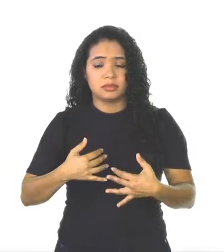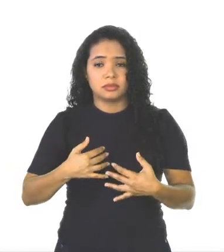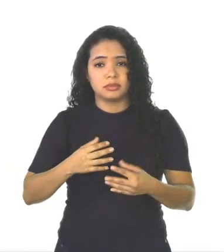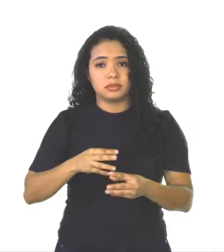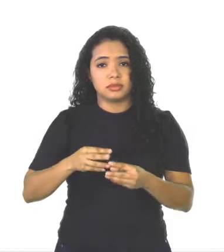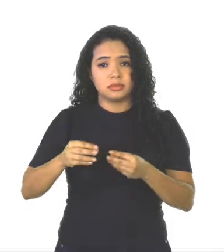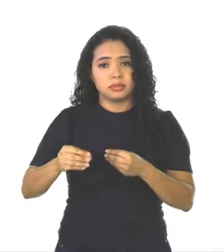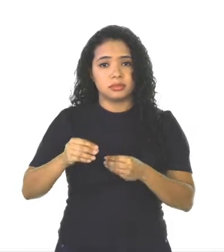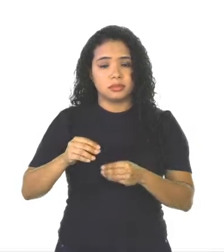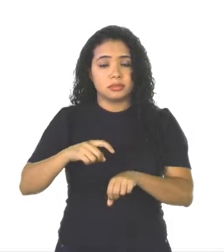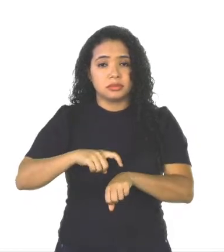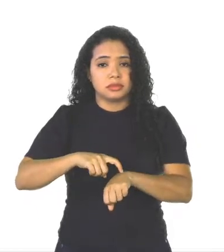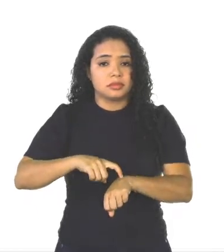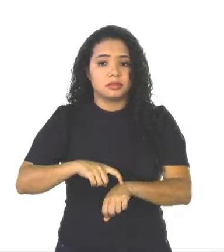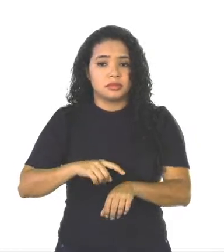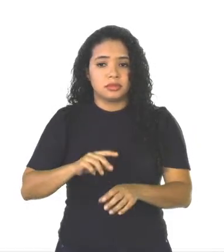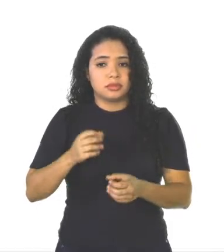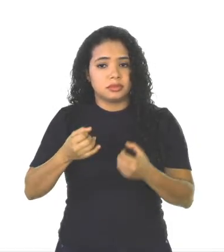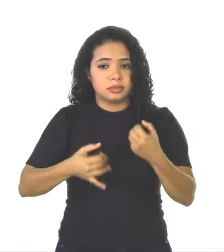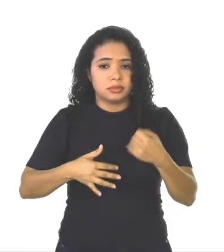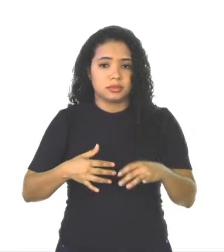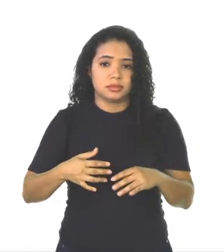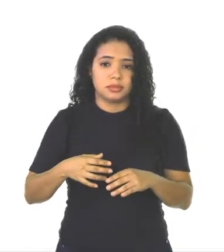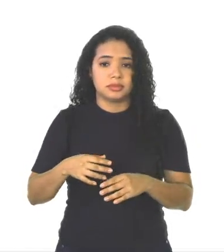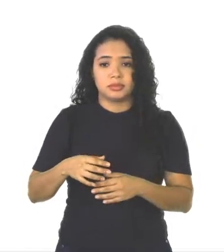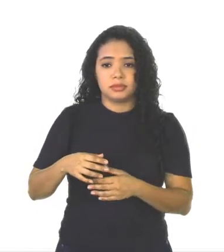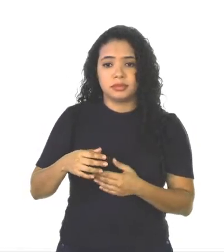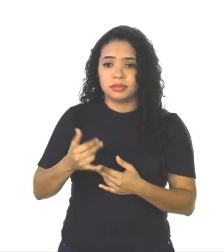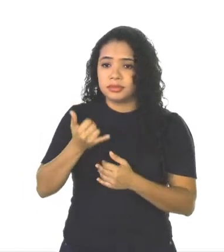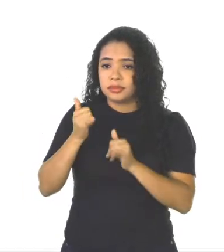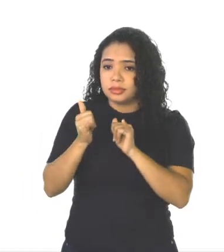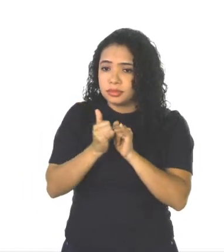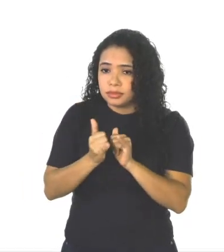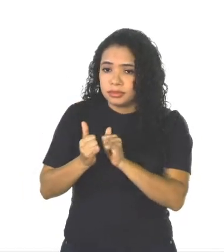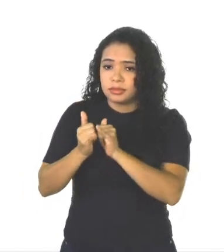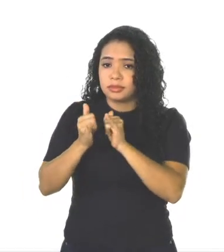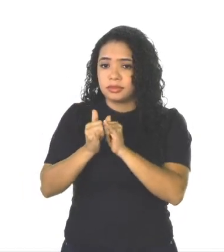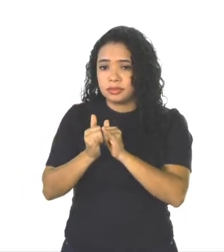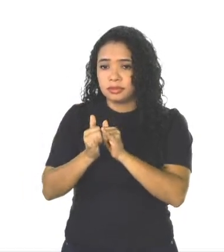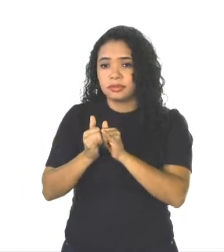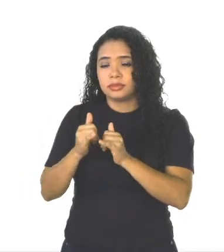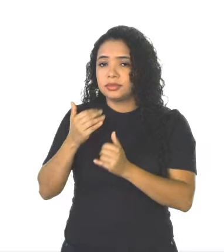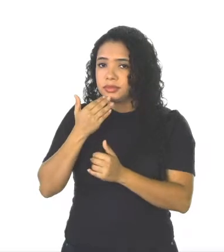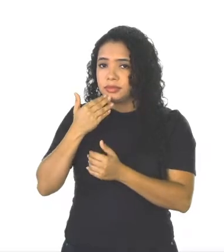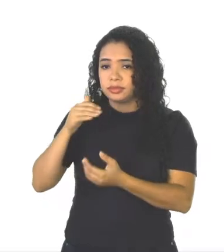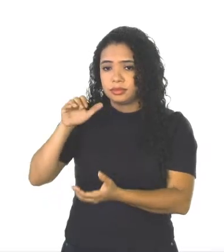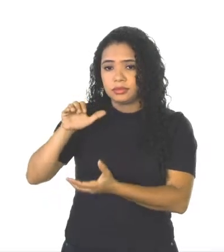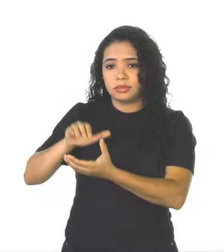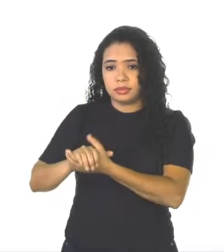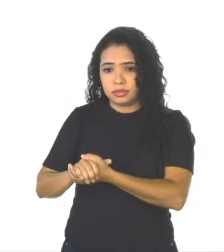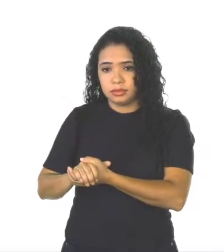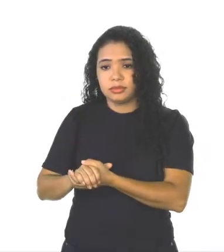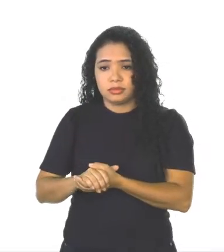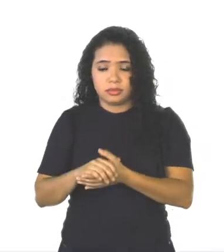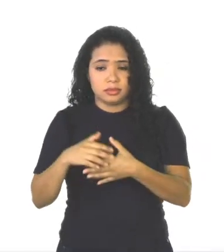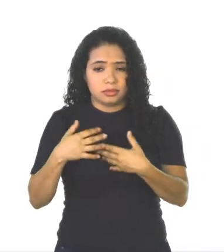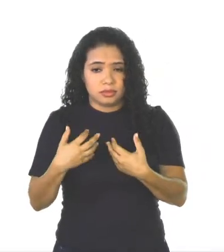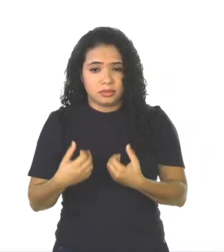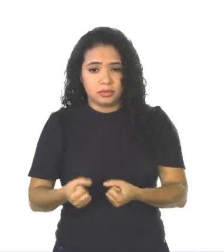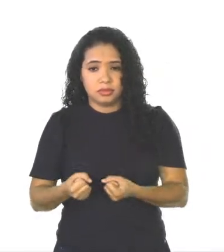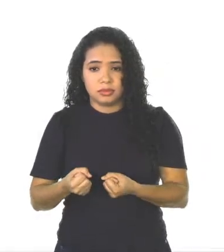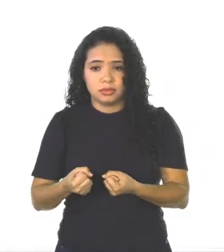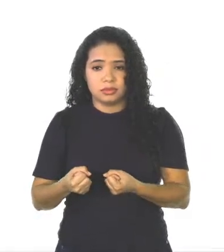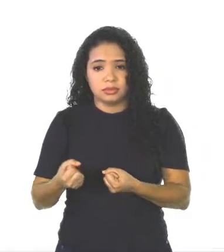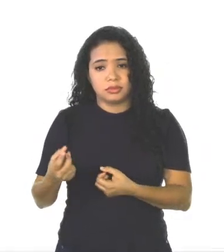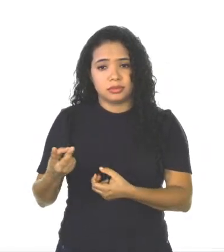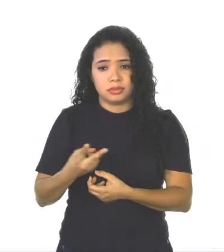embora repentinamente. O rapaz suplica o perdão à amada e a pede em casamento. Ela aceita o pedido